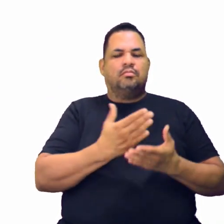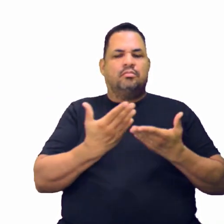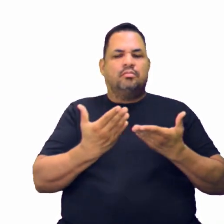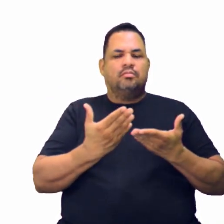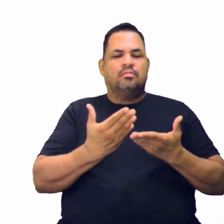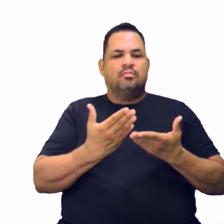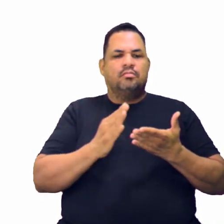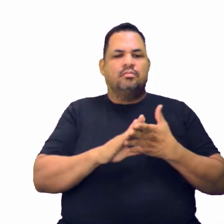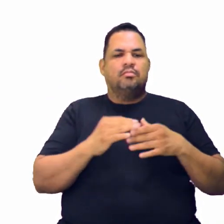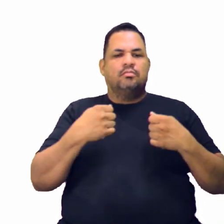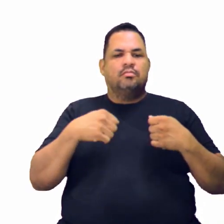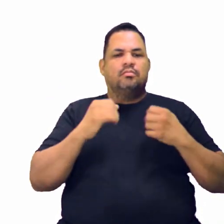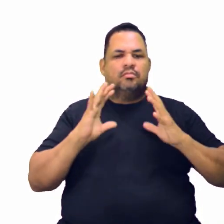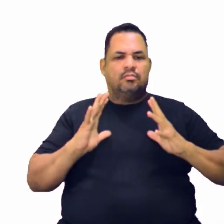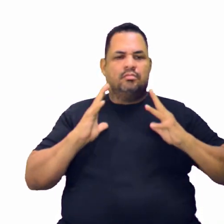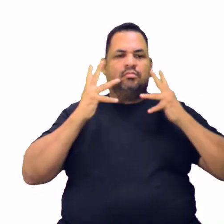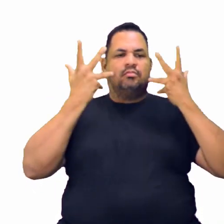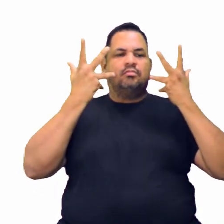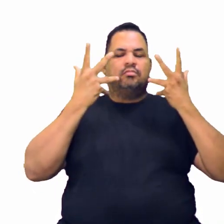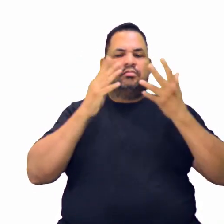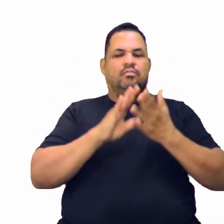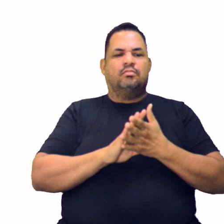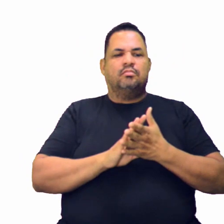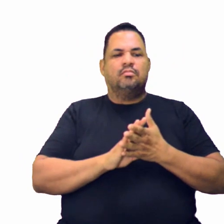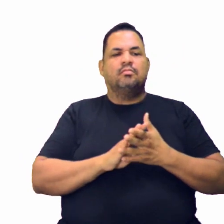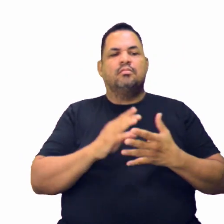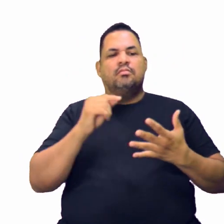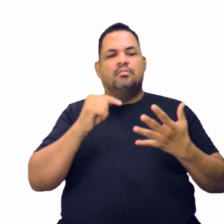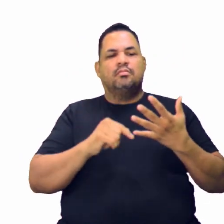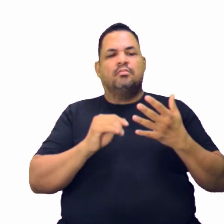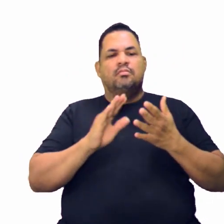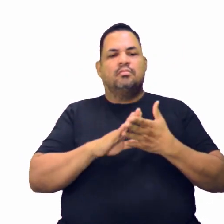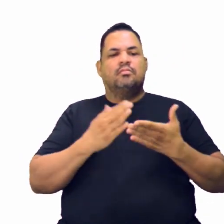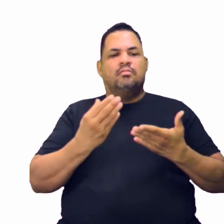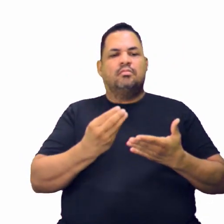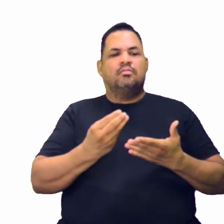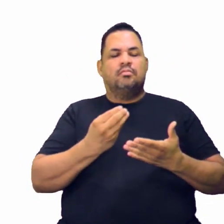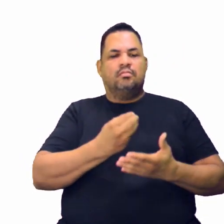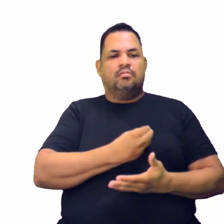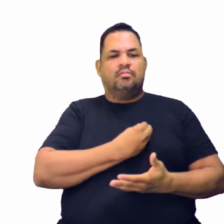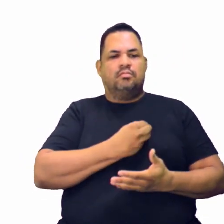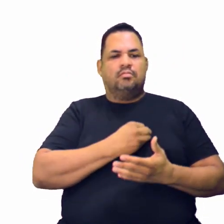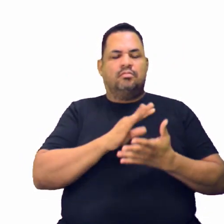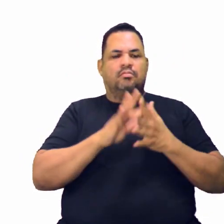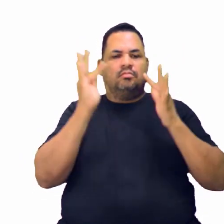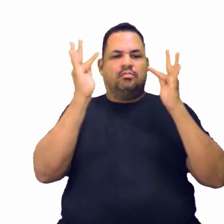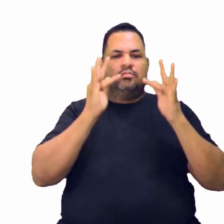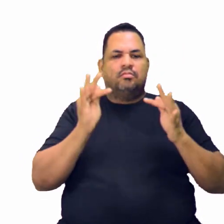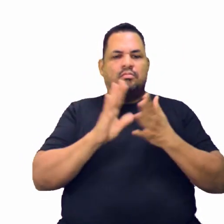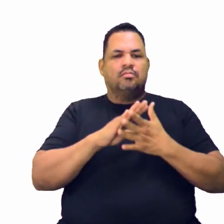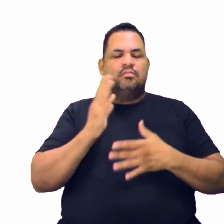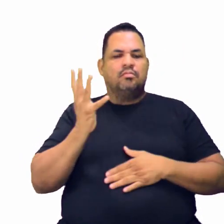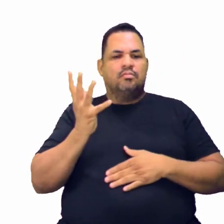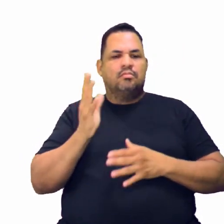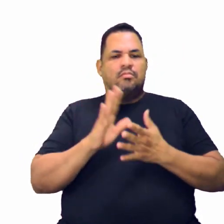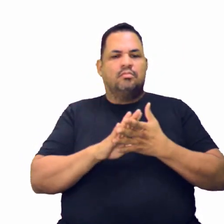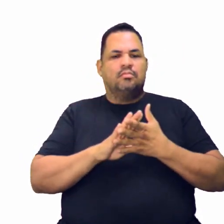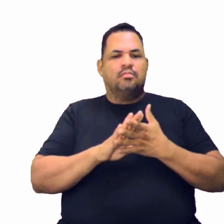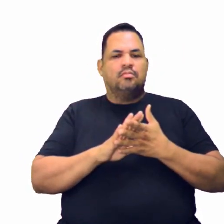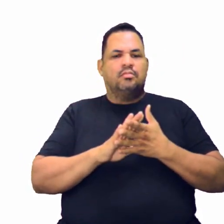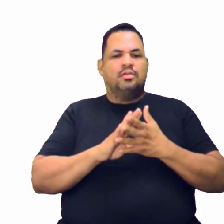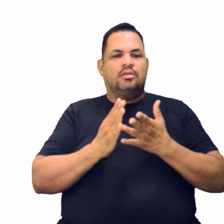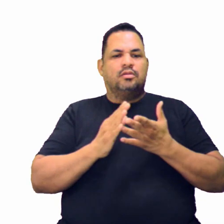instante vivido deve ser festejado. E os momentos felizes são mais raros que os